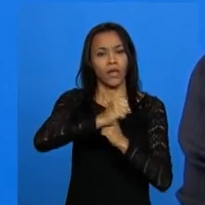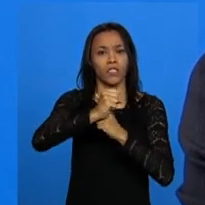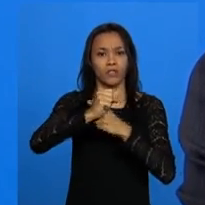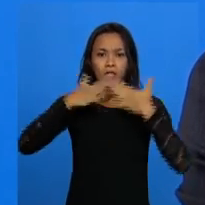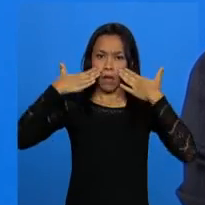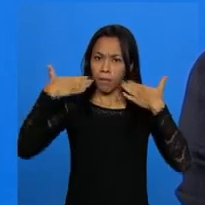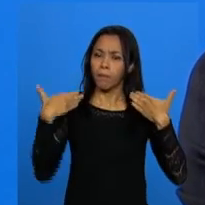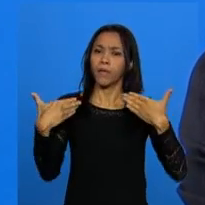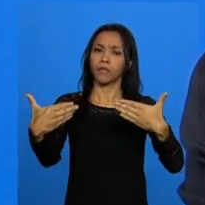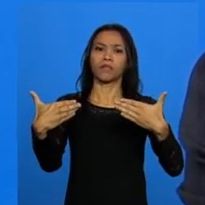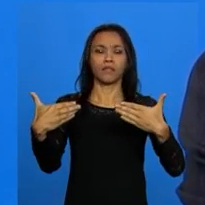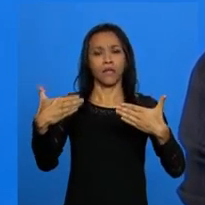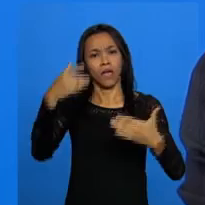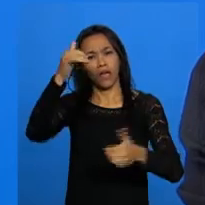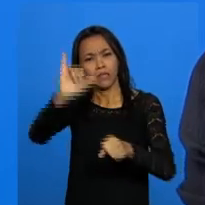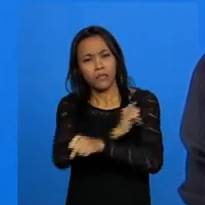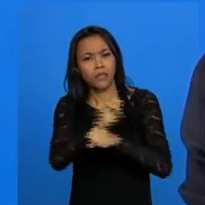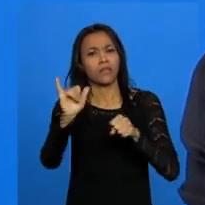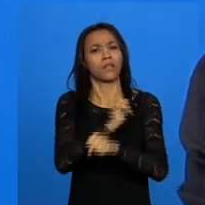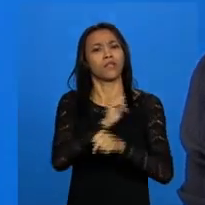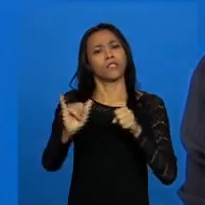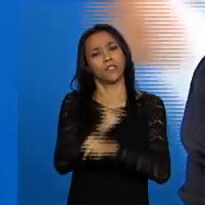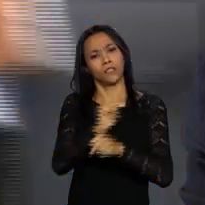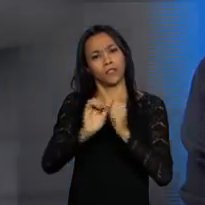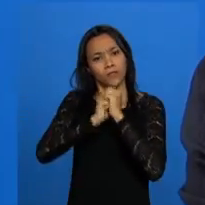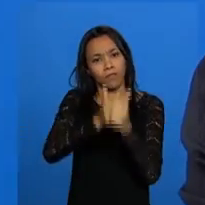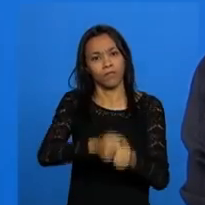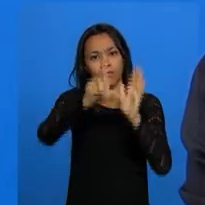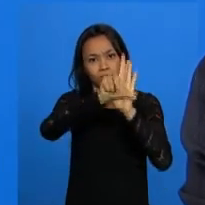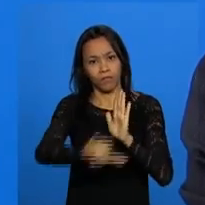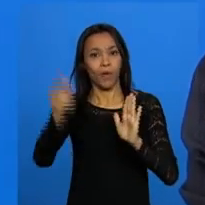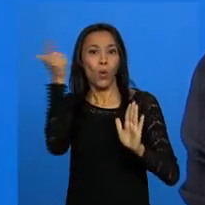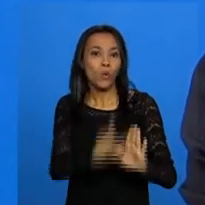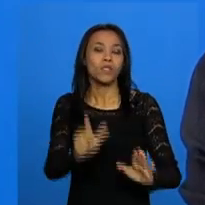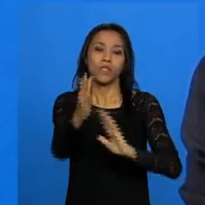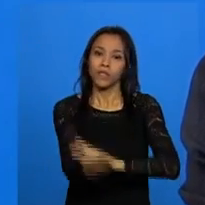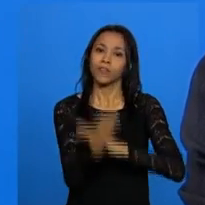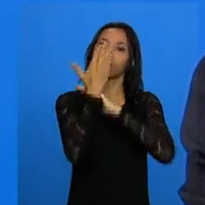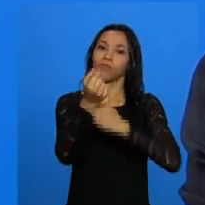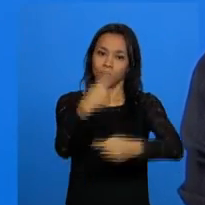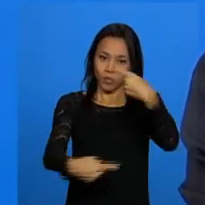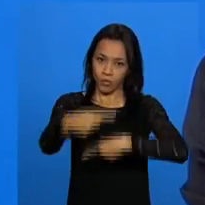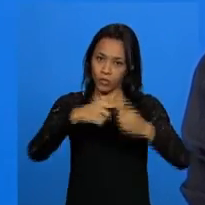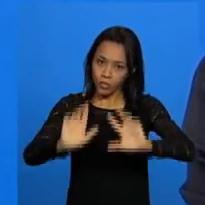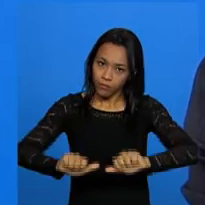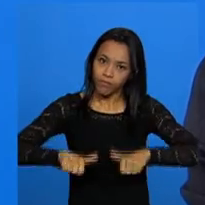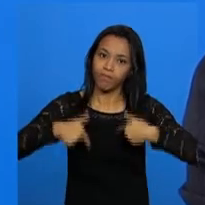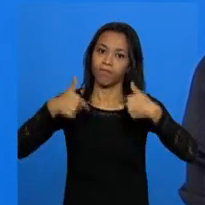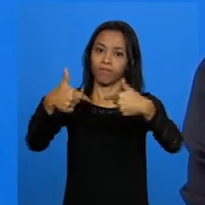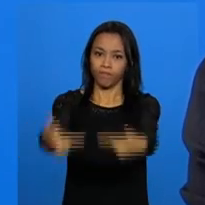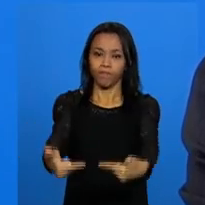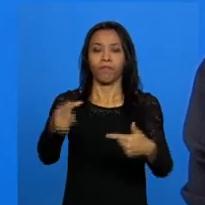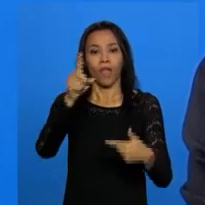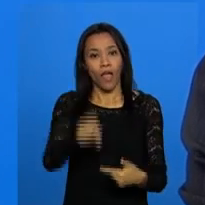sobre os meios e os mecanismos utilizados para atingir a política pública. Então, essa é a grande vertente. São as duas